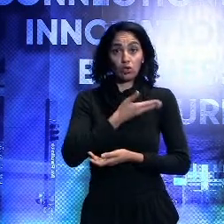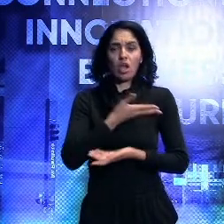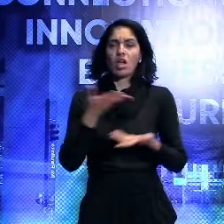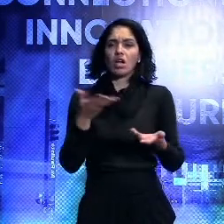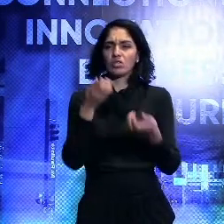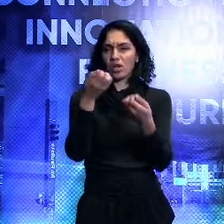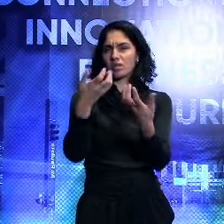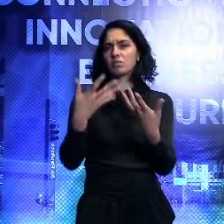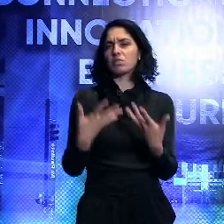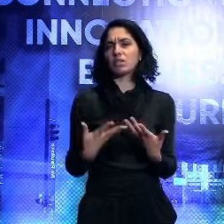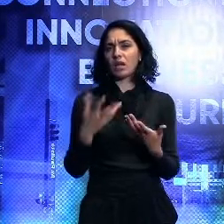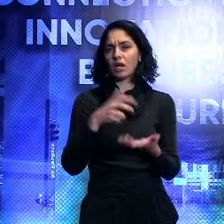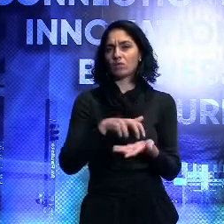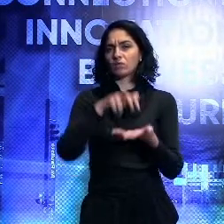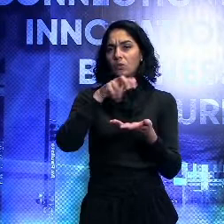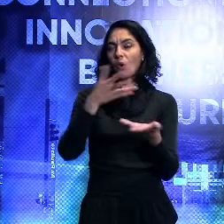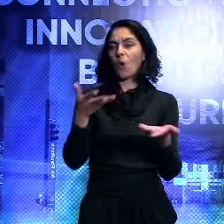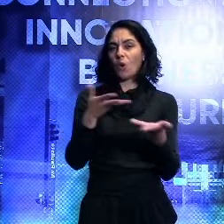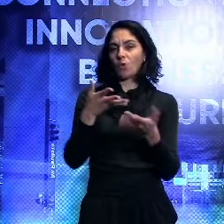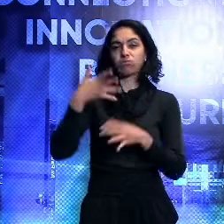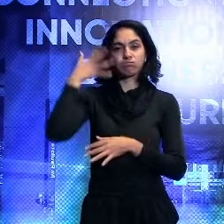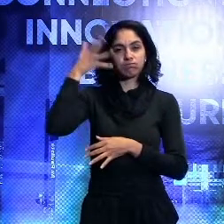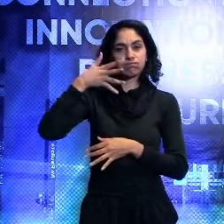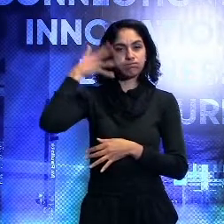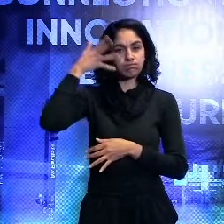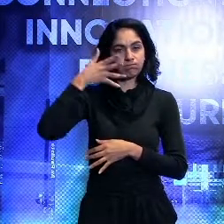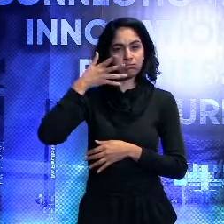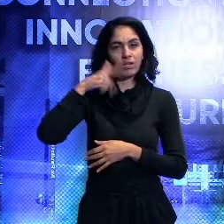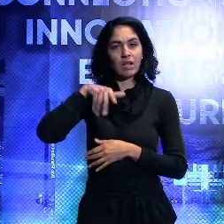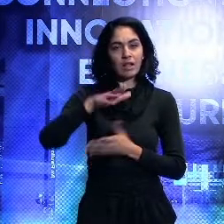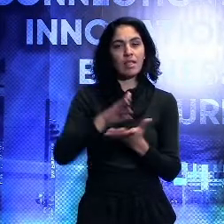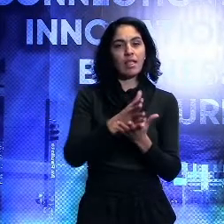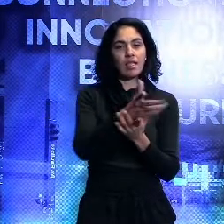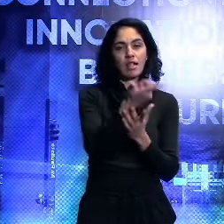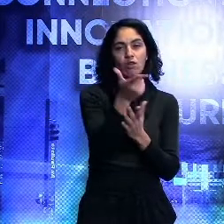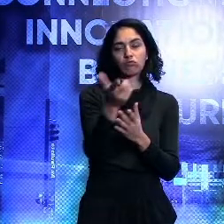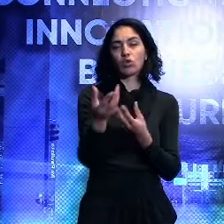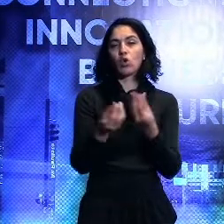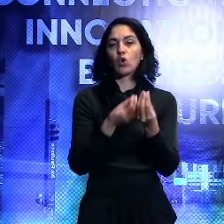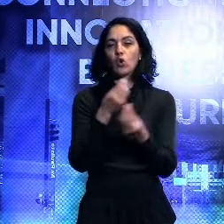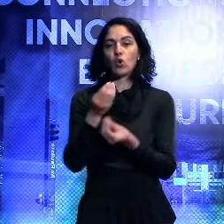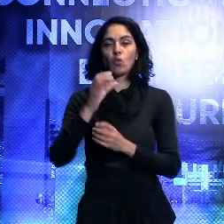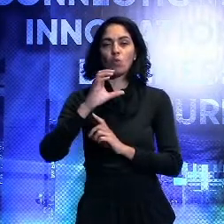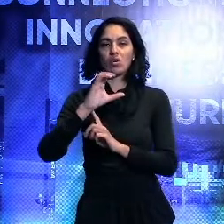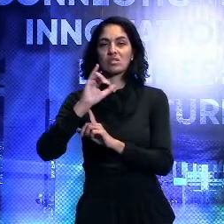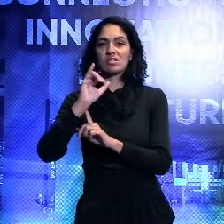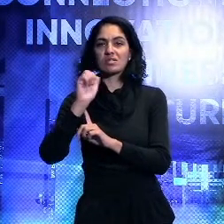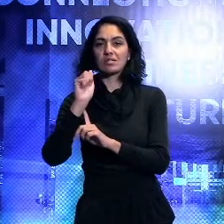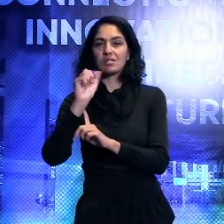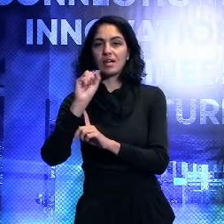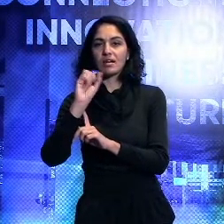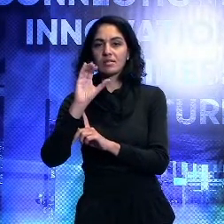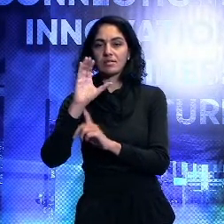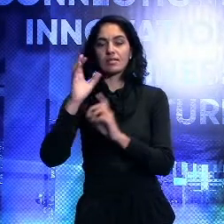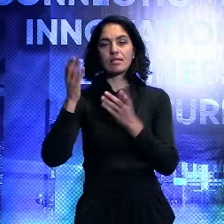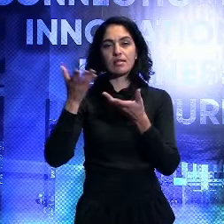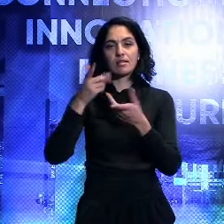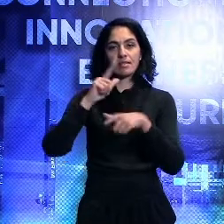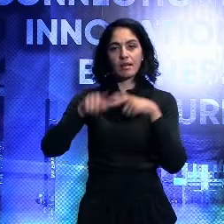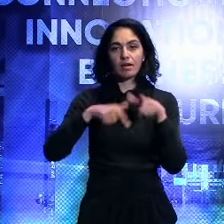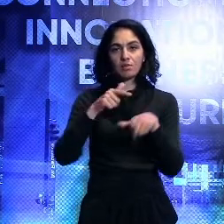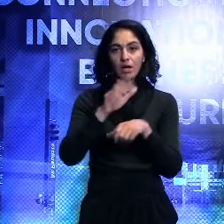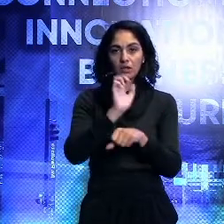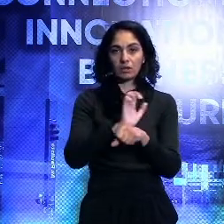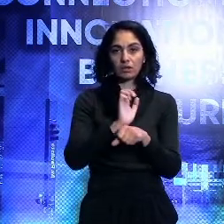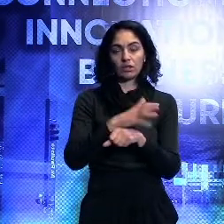o Leandro, hoje palestras super interessantes na trilha de Data Science sobre os serviços que a gente entrega no Estado. Eu vou falar um pouquinho com vocês sobre o meu projeto